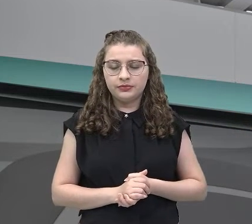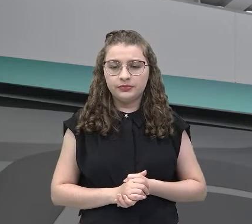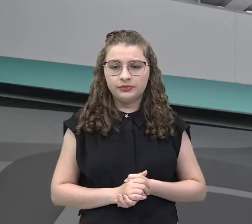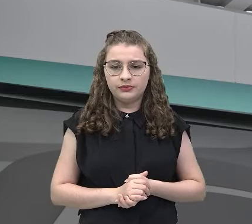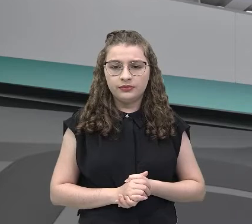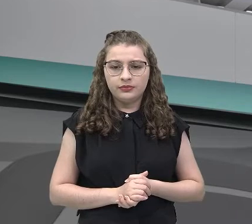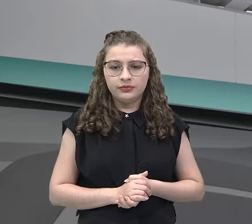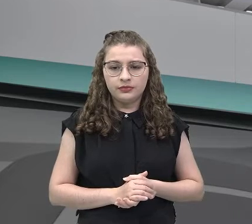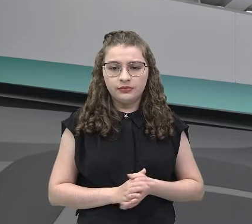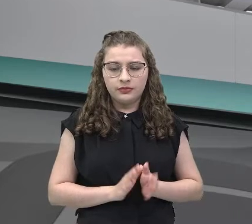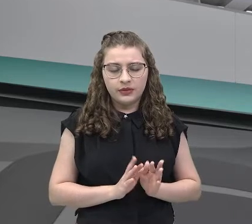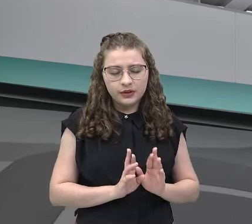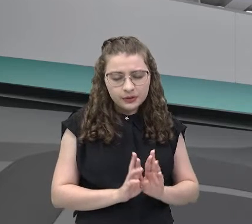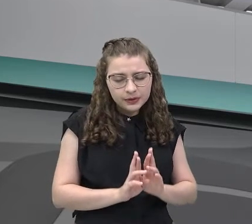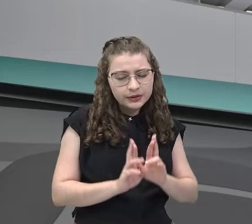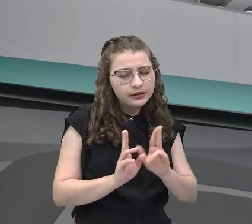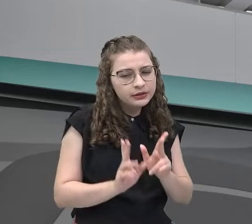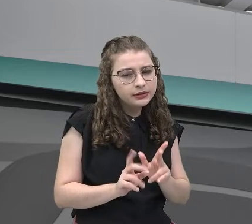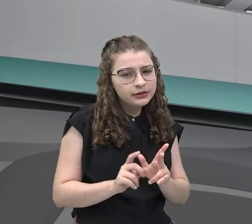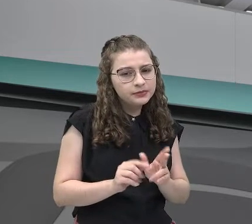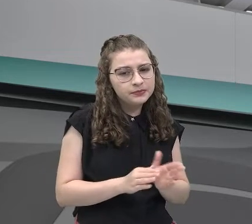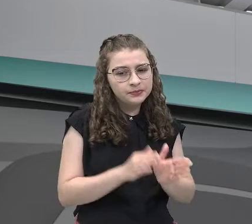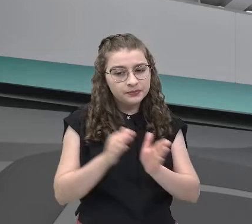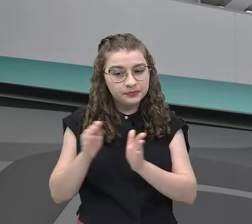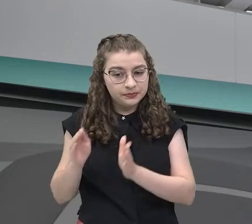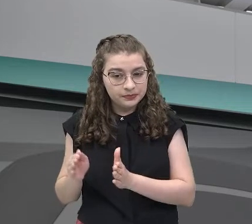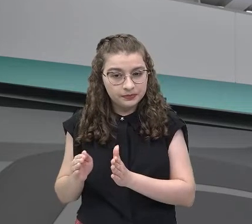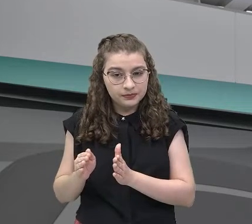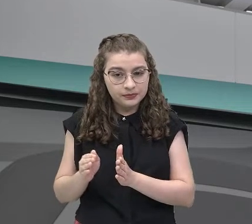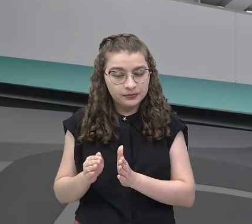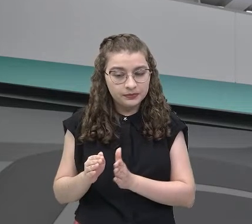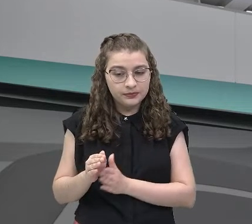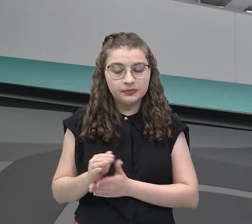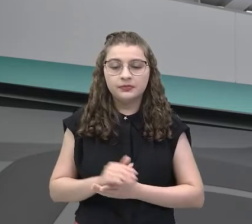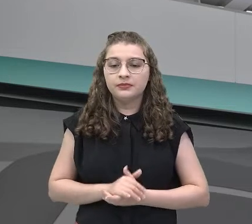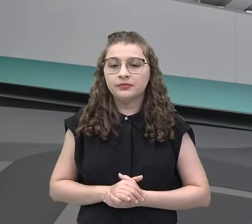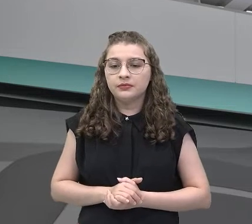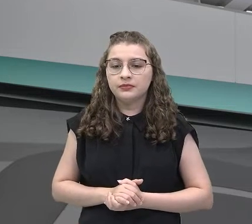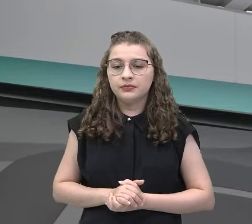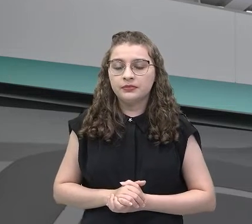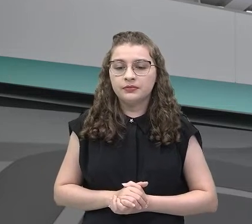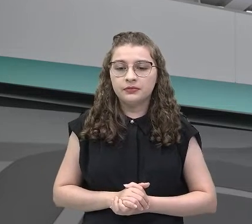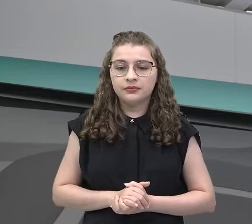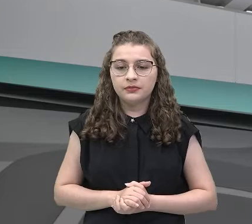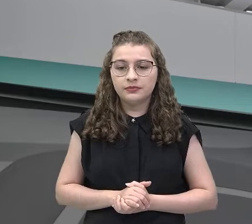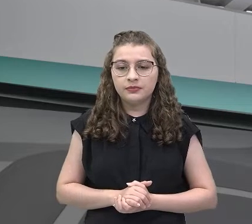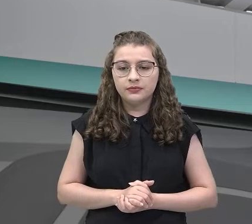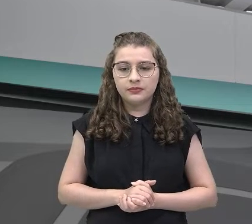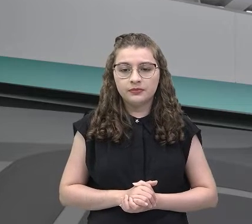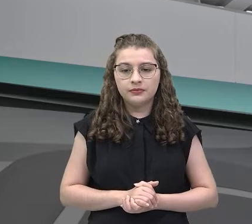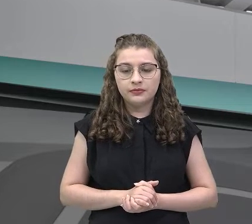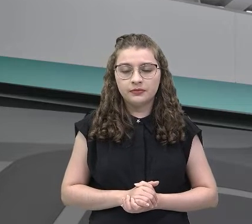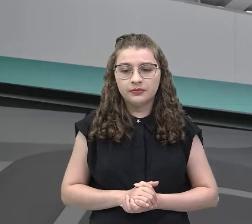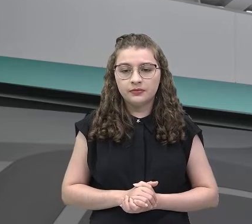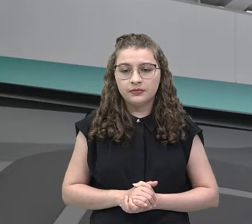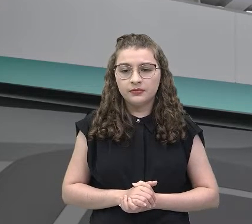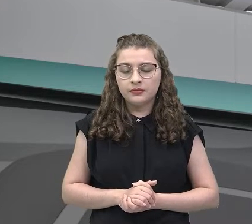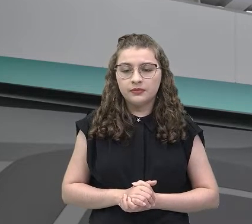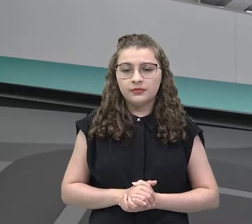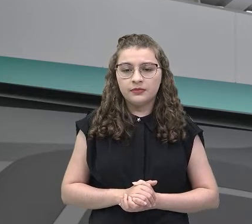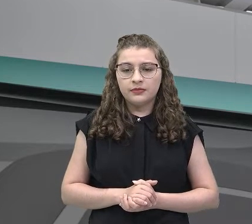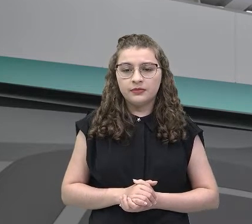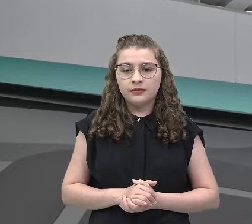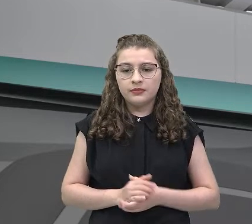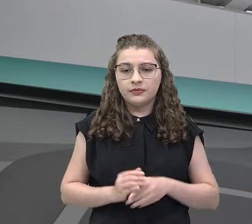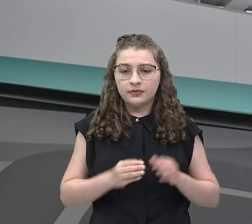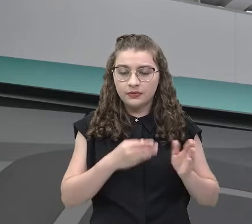Então, ele é um pouquinho diferente da estratégia de leitura scanning. Então, Lembra que o teacher falou sobre essa questão do scanning,